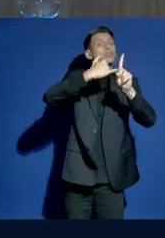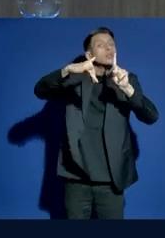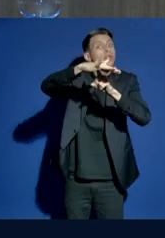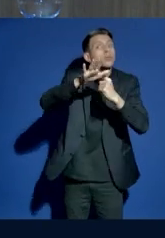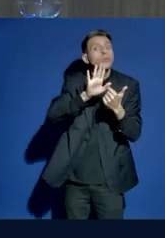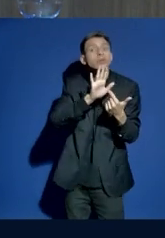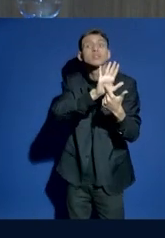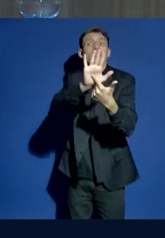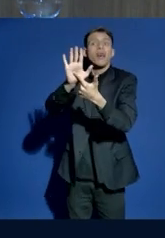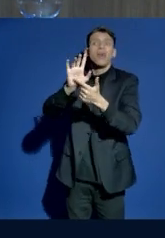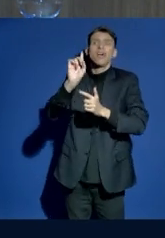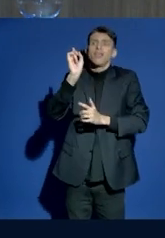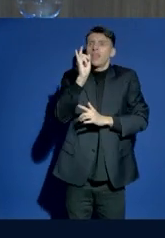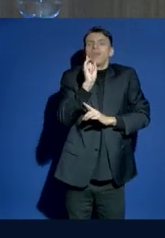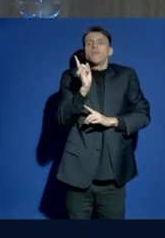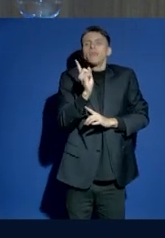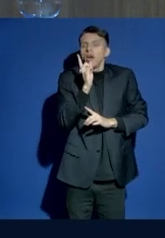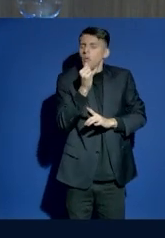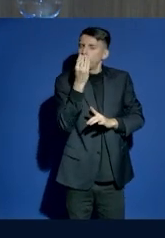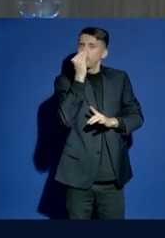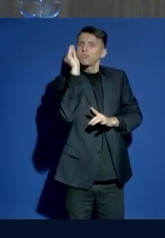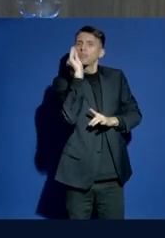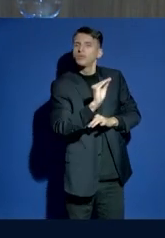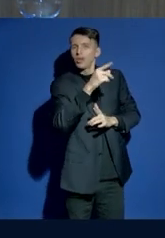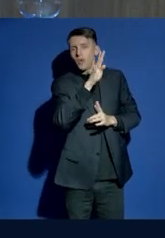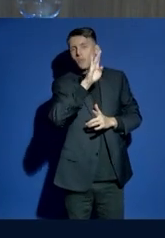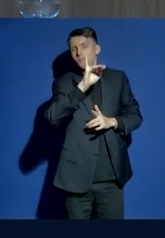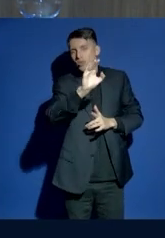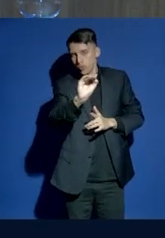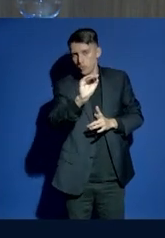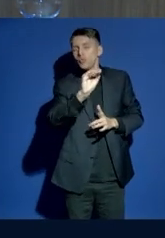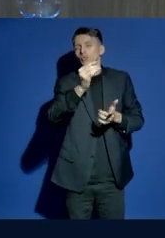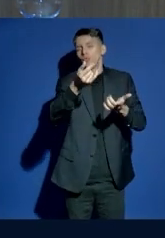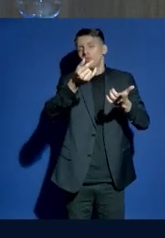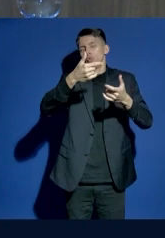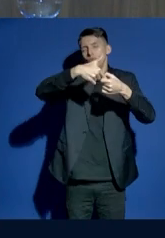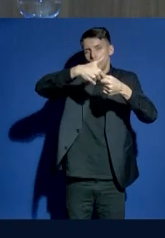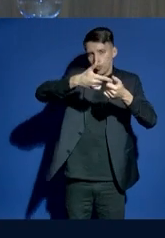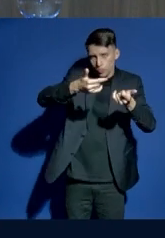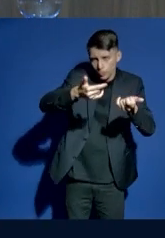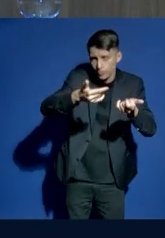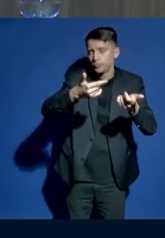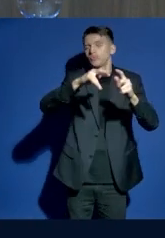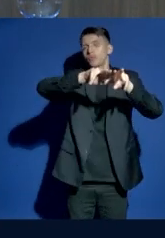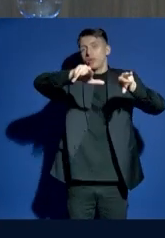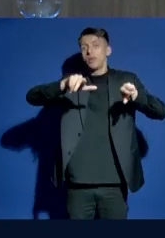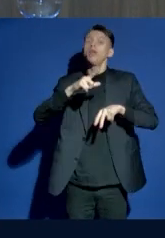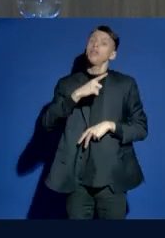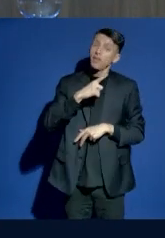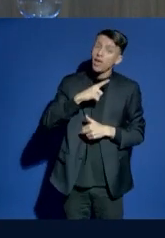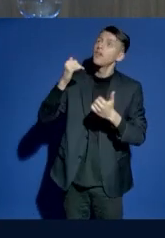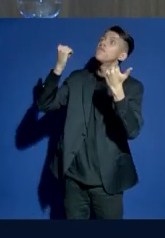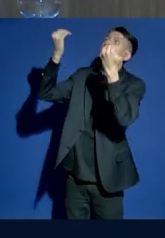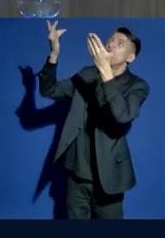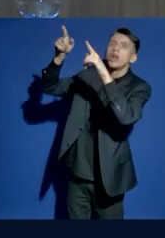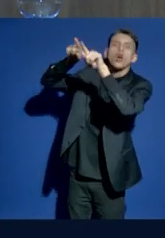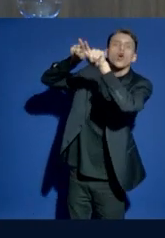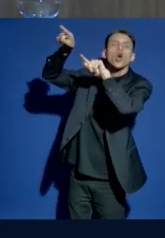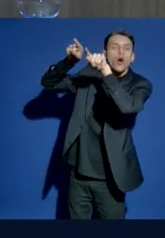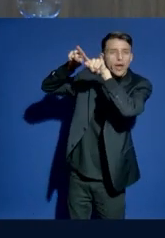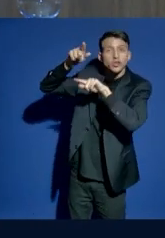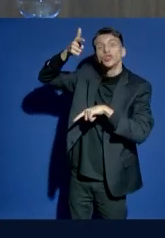não criminalizar os biocombustíveis. Nós recebemos, às vezes, de fora, concorrentes nossos